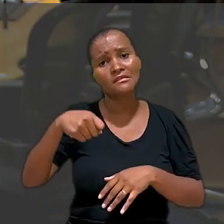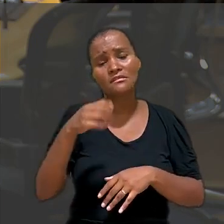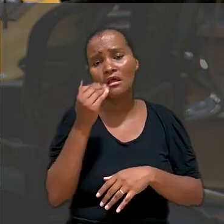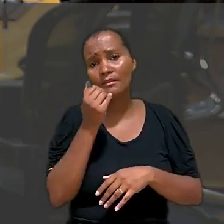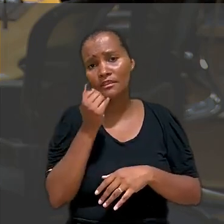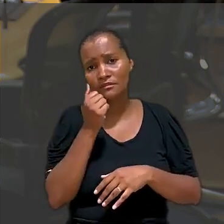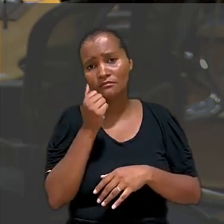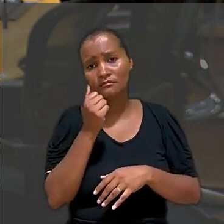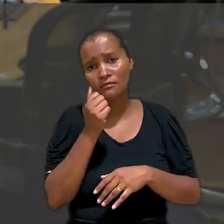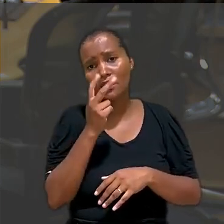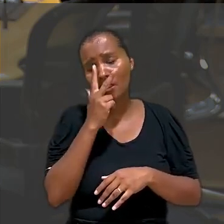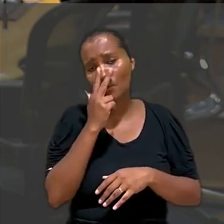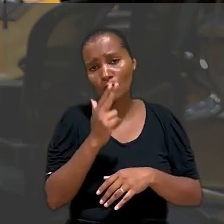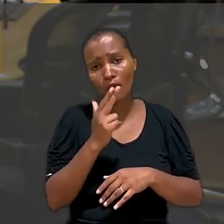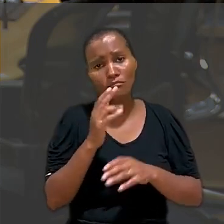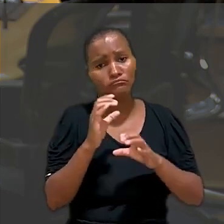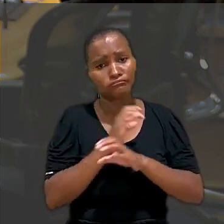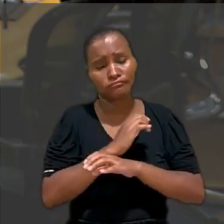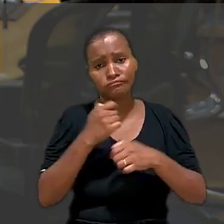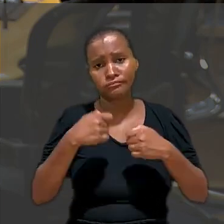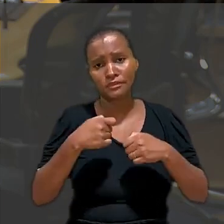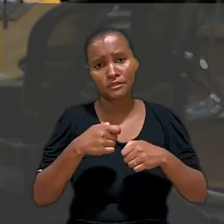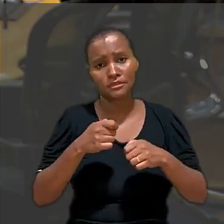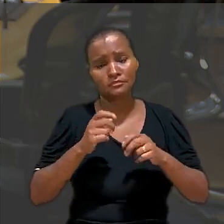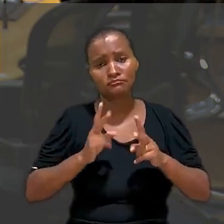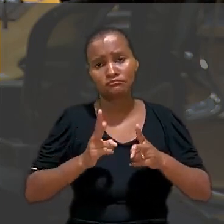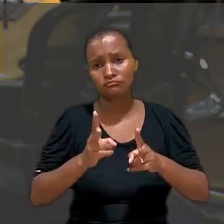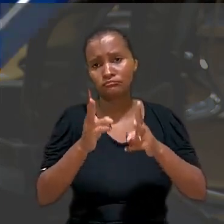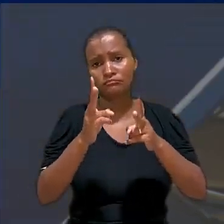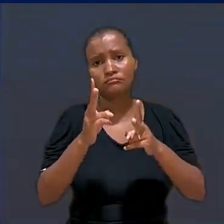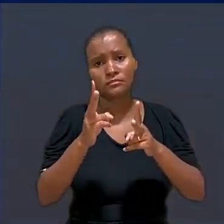cesta básica, como a assiduidade integral.